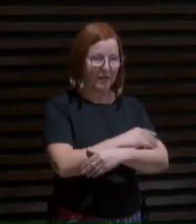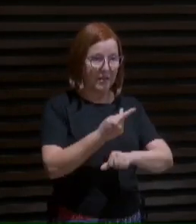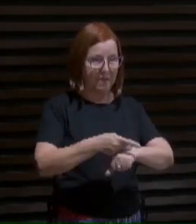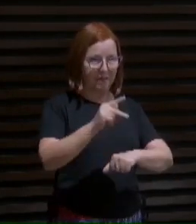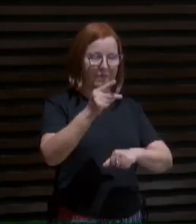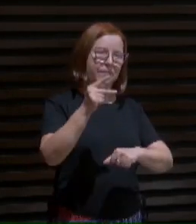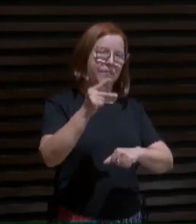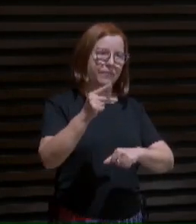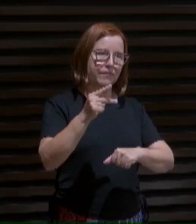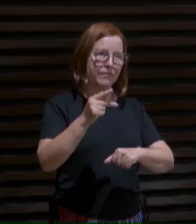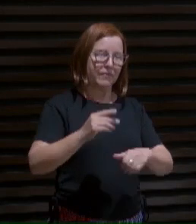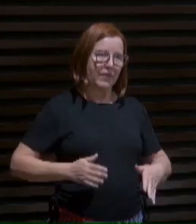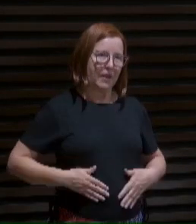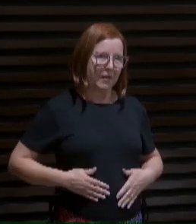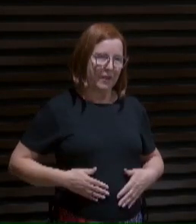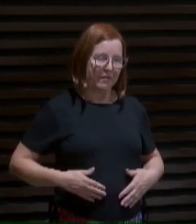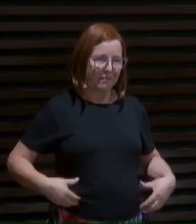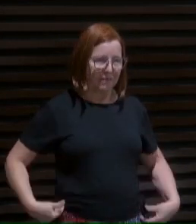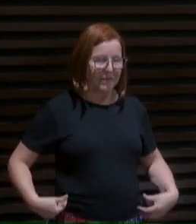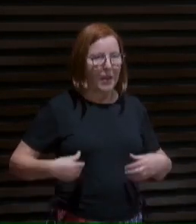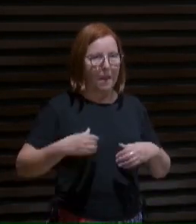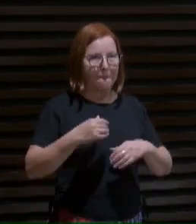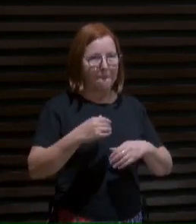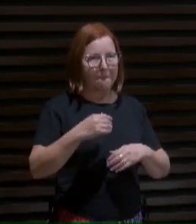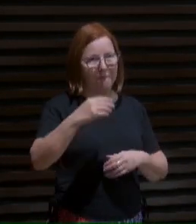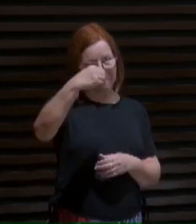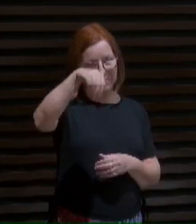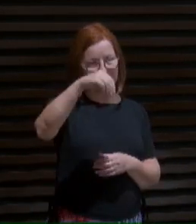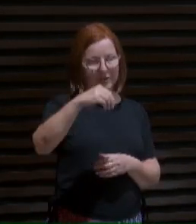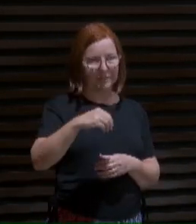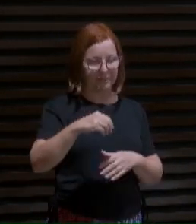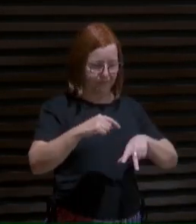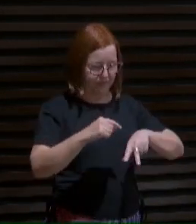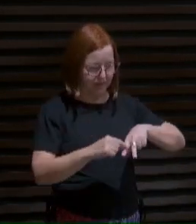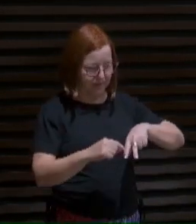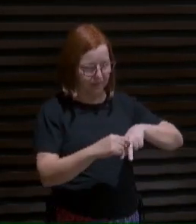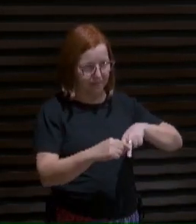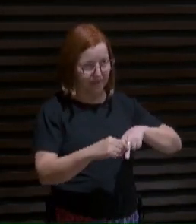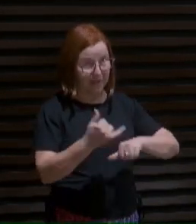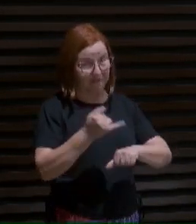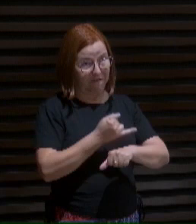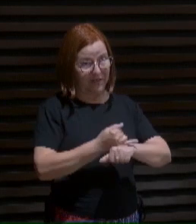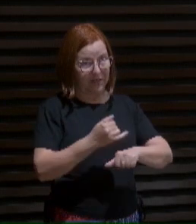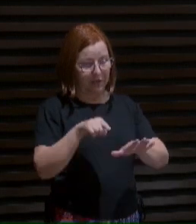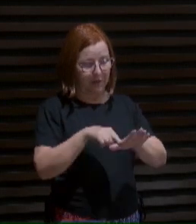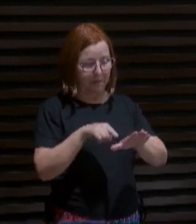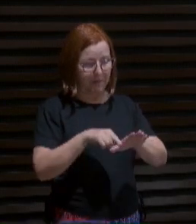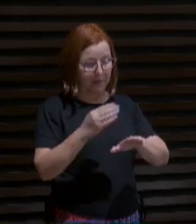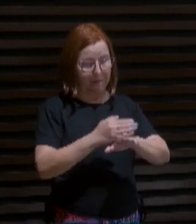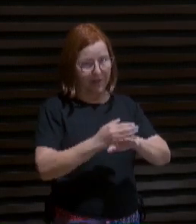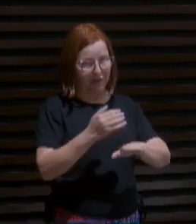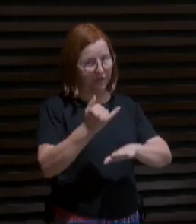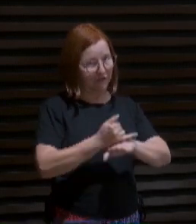prata, o ventre e os quadris de bronze, as pernas de ferro e os pés em parte de ferro